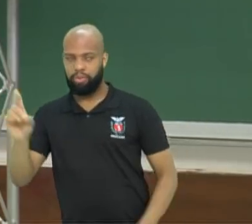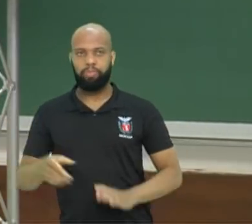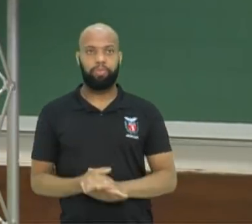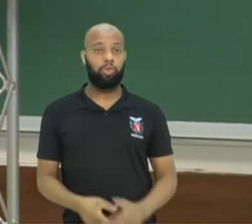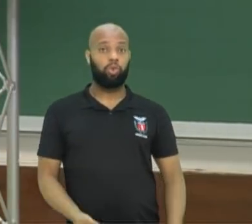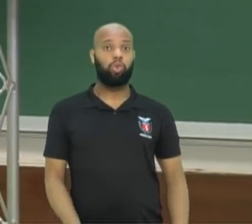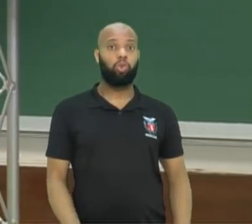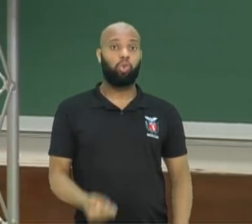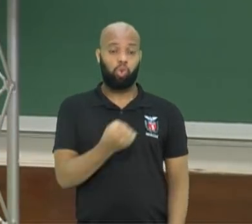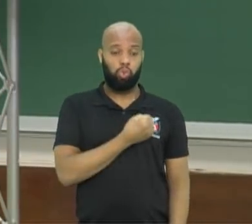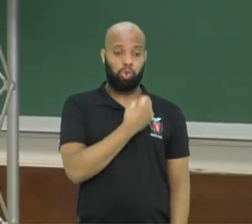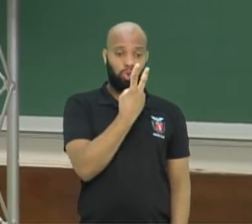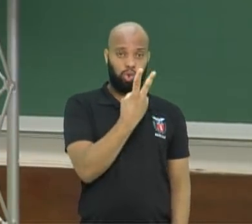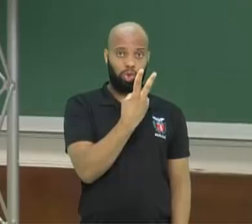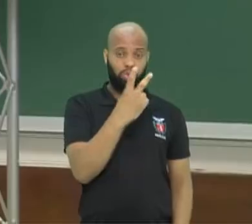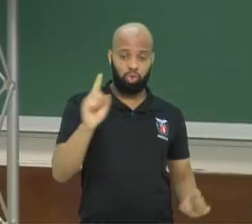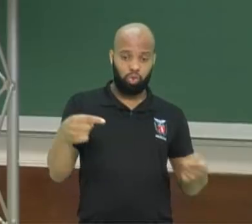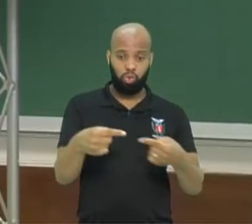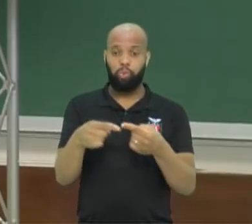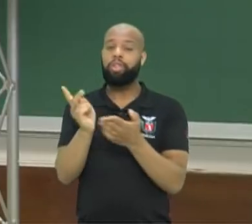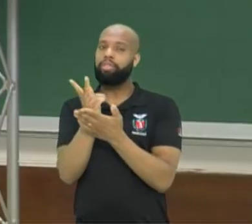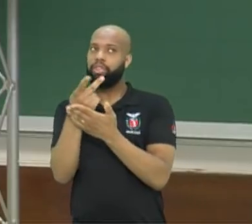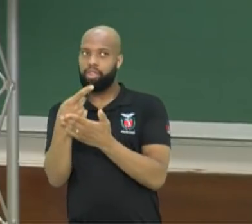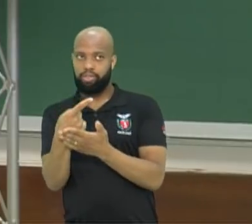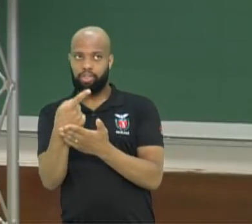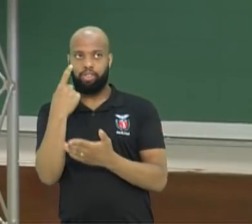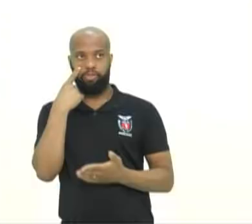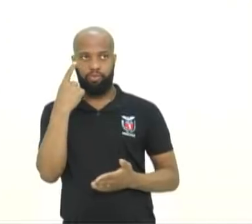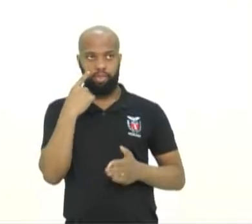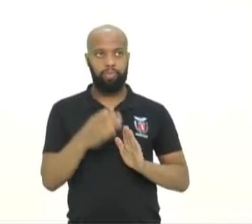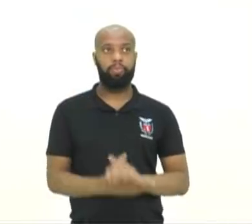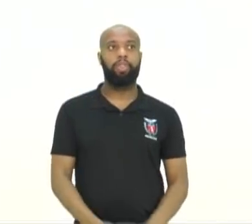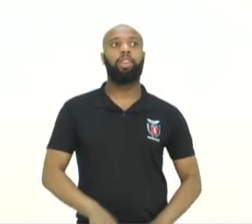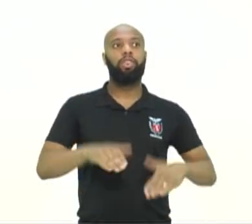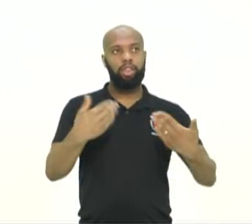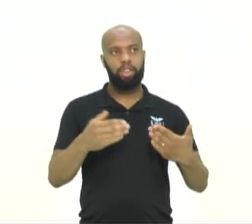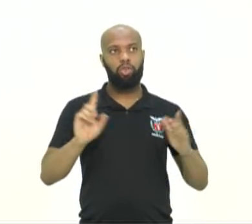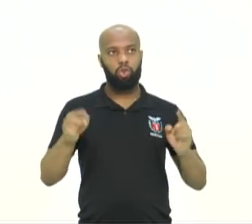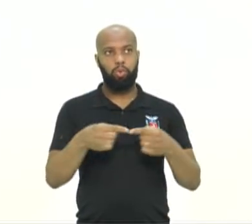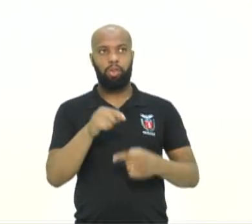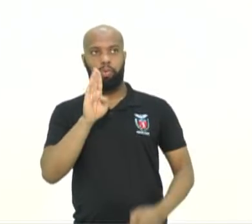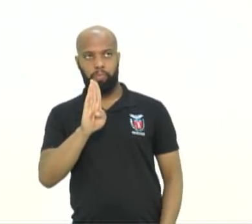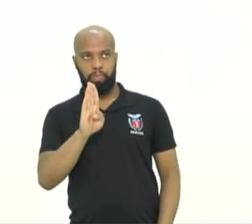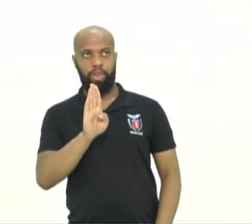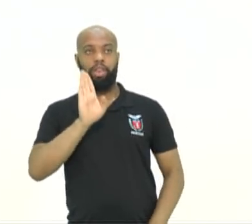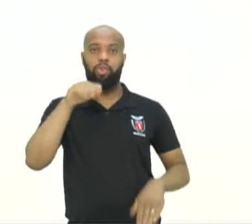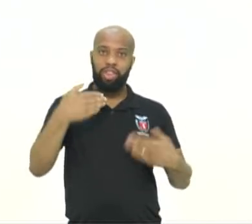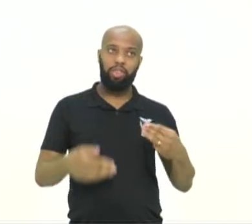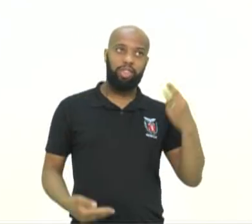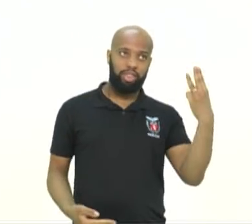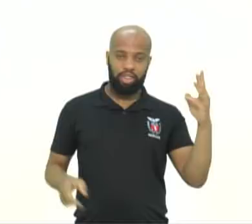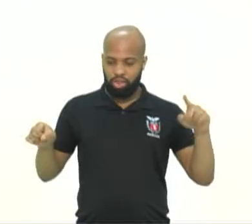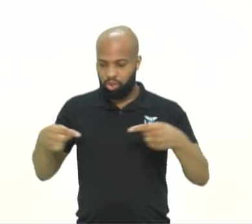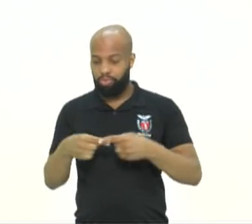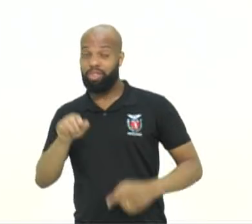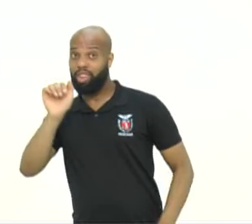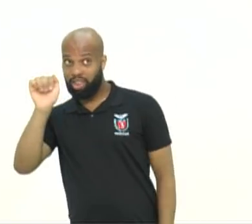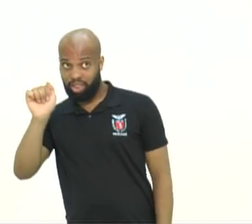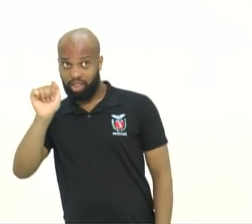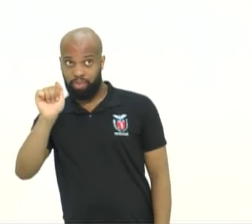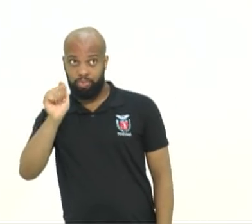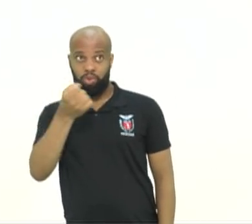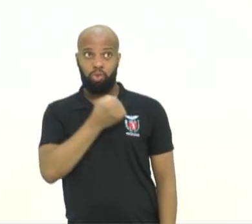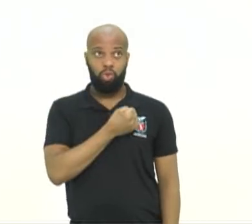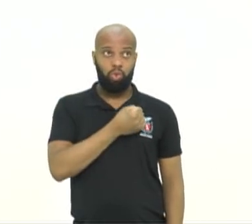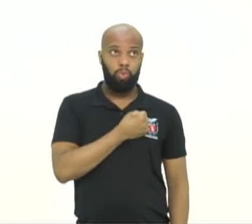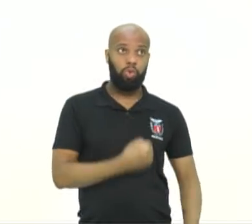número 2 é um drawing, um desenho. A letra 6, uma painting. E a letra C, a número 4, é a